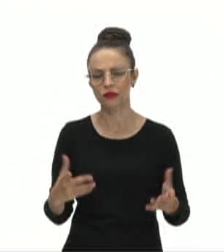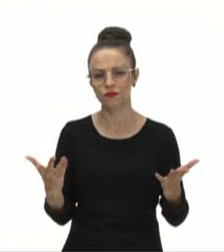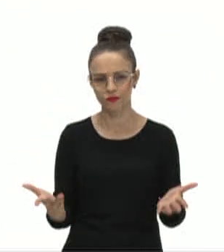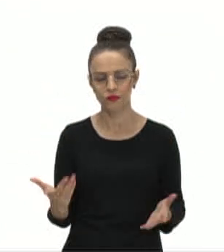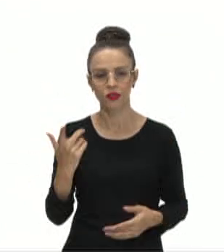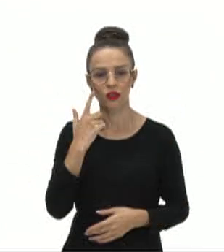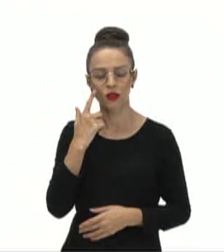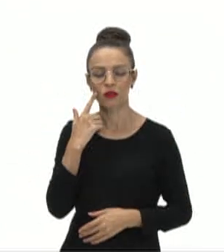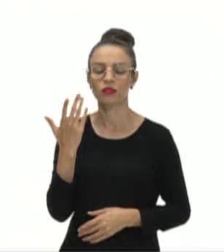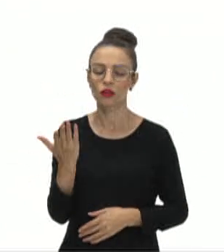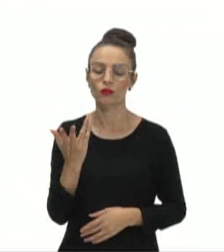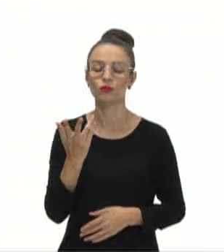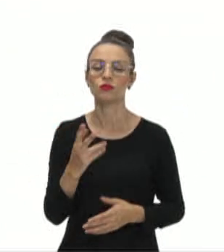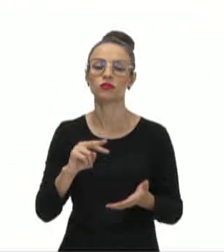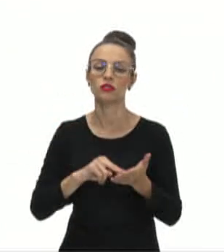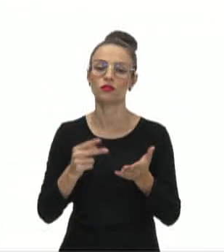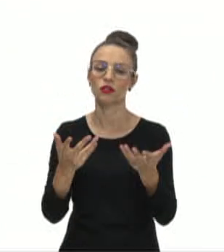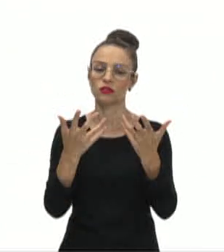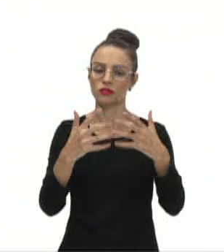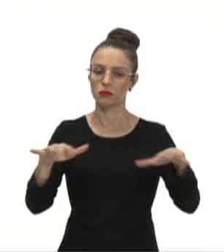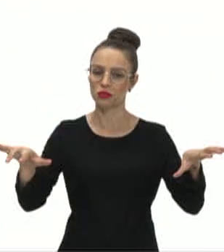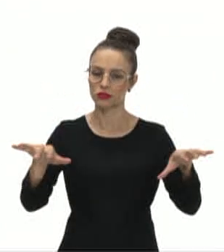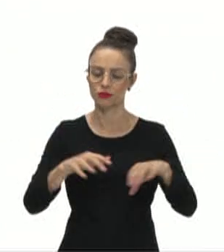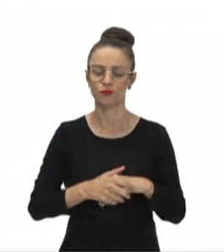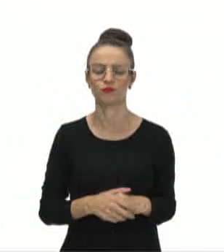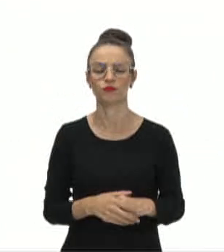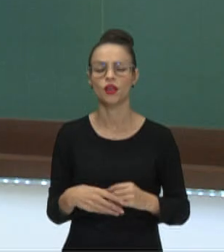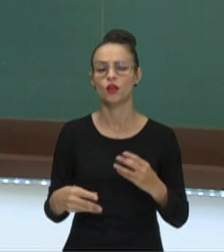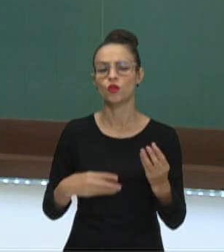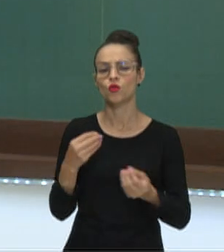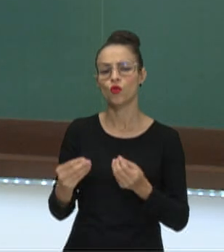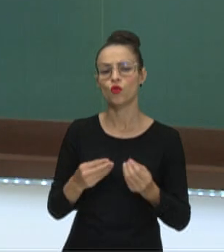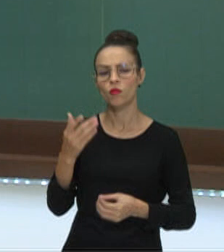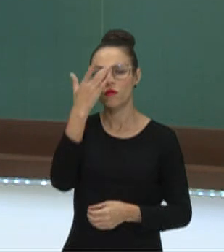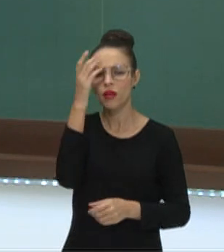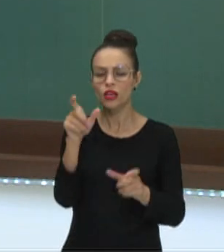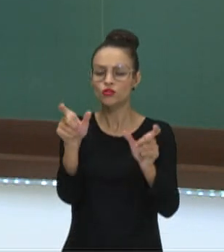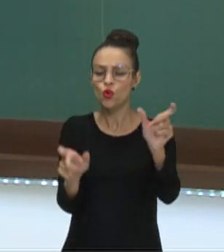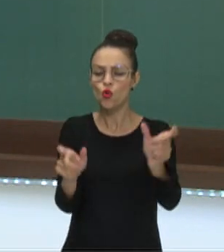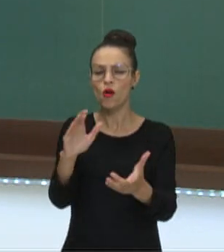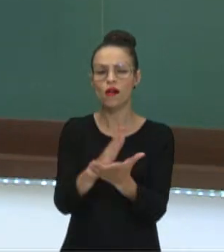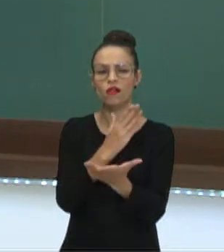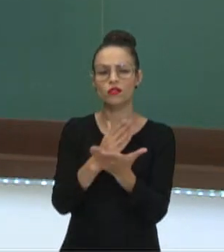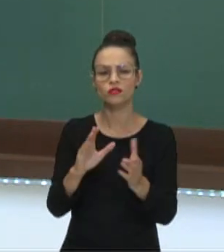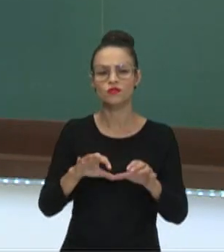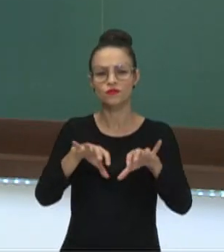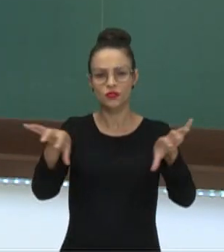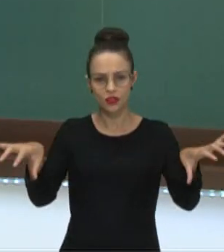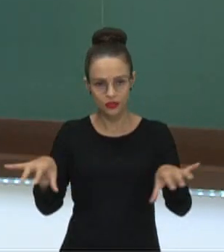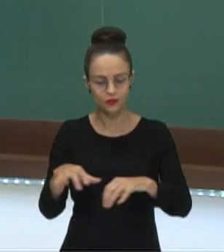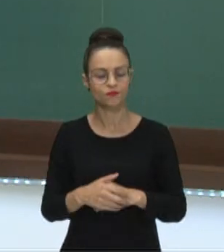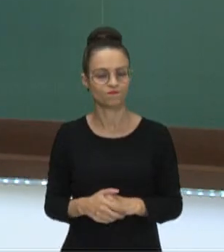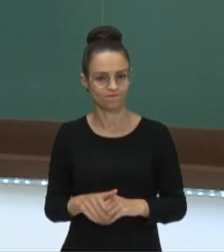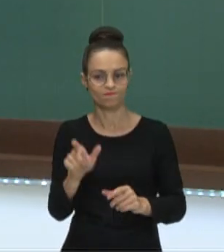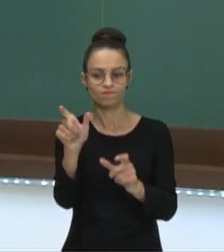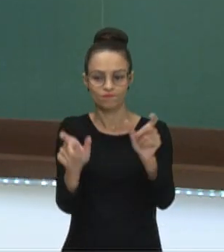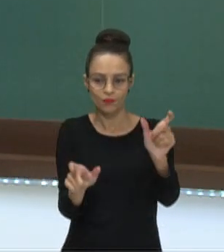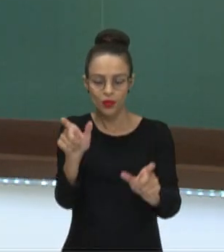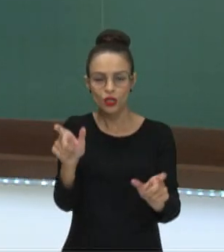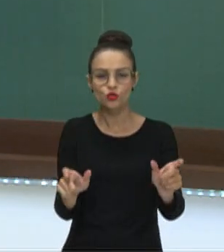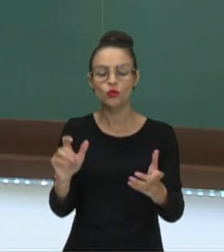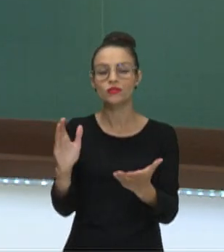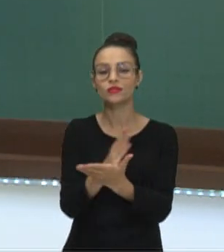Então, apartheid, separação. E como é que as pessoas eram classificadas? As pessoas eram classificadas